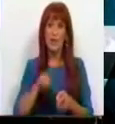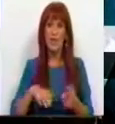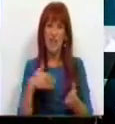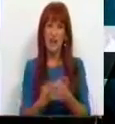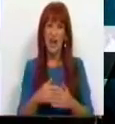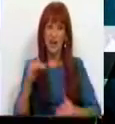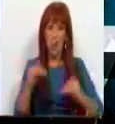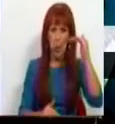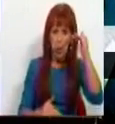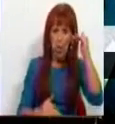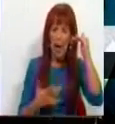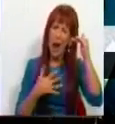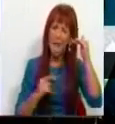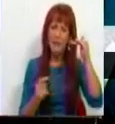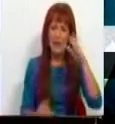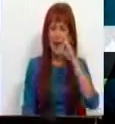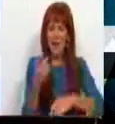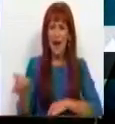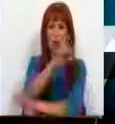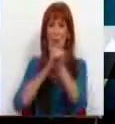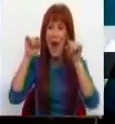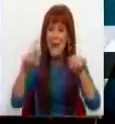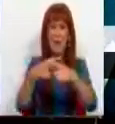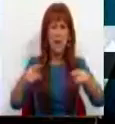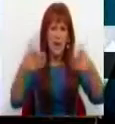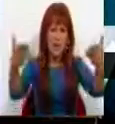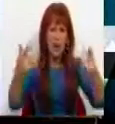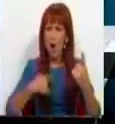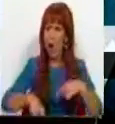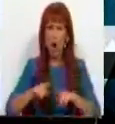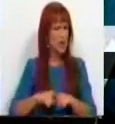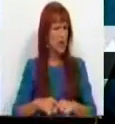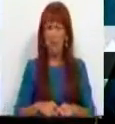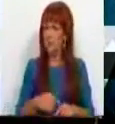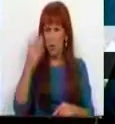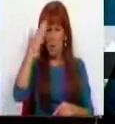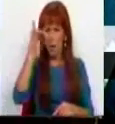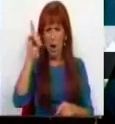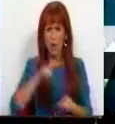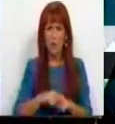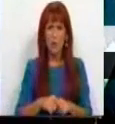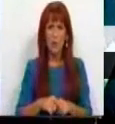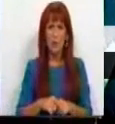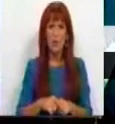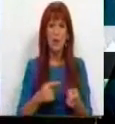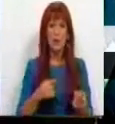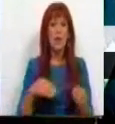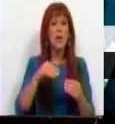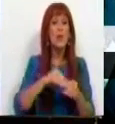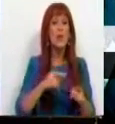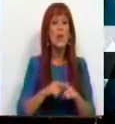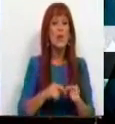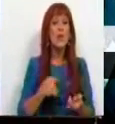da desigualdade que criam na Europa. Essa é que é a diferença. Nós não consideramos que eles são a recompensa por nós